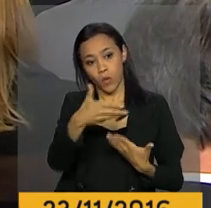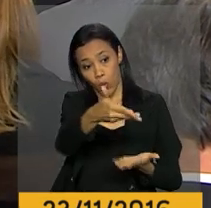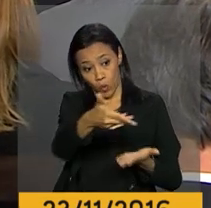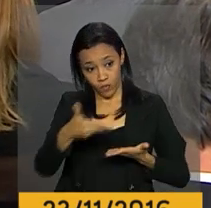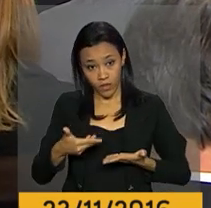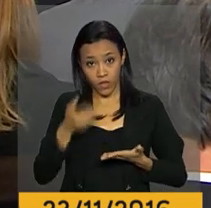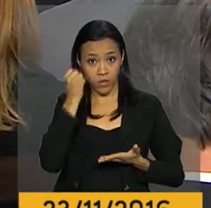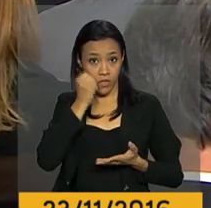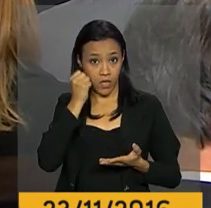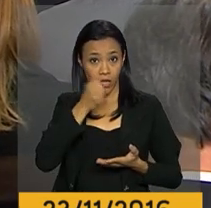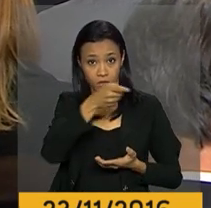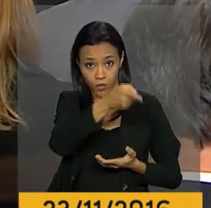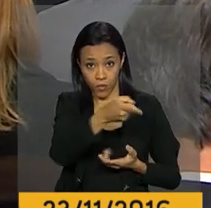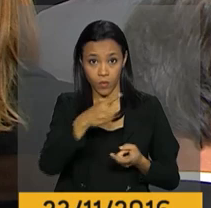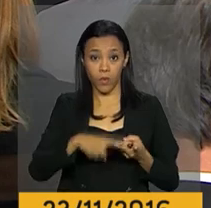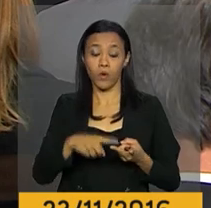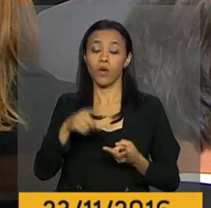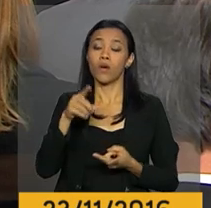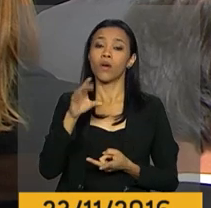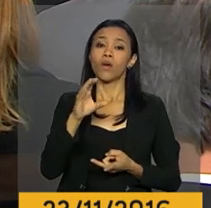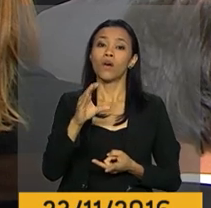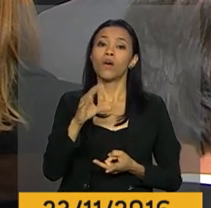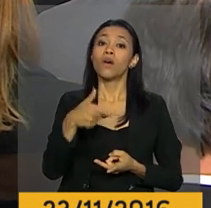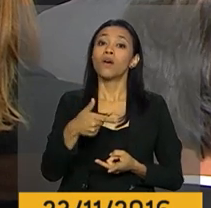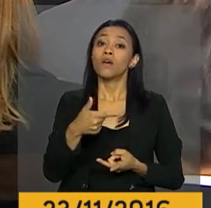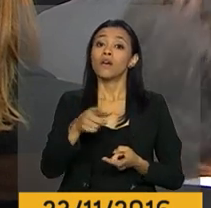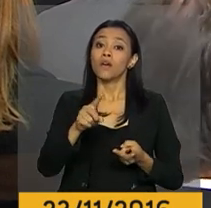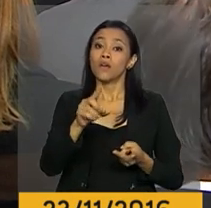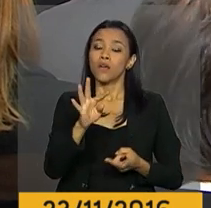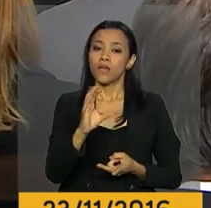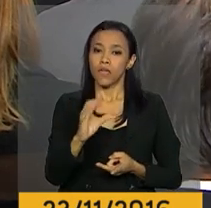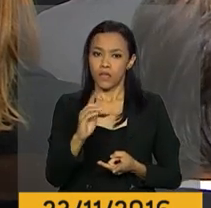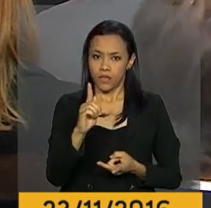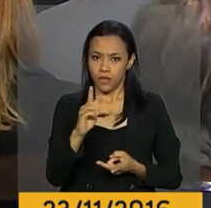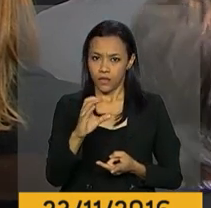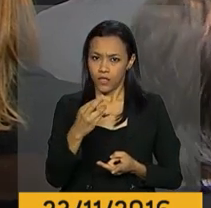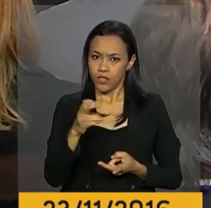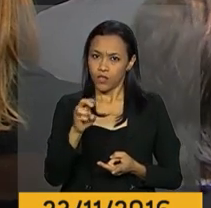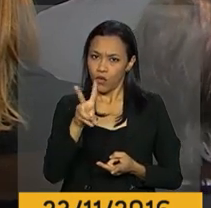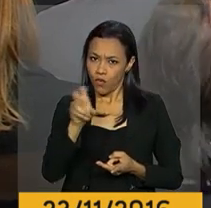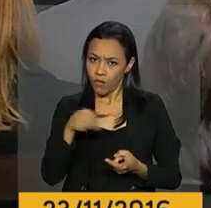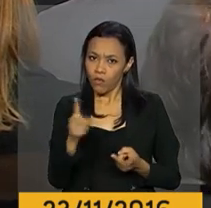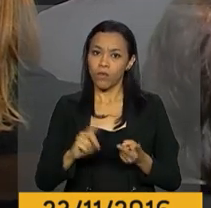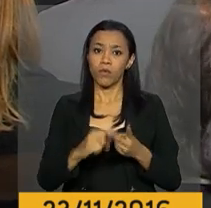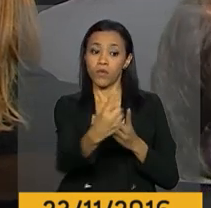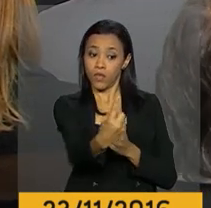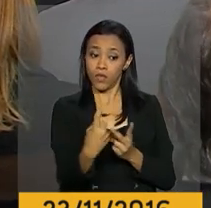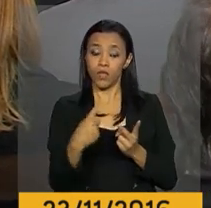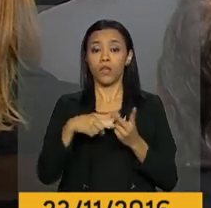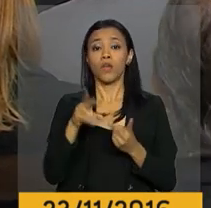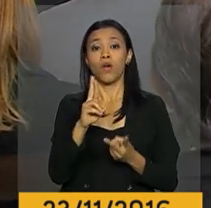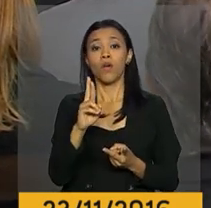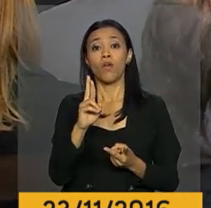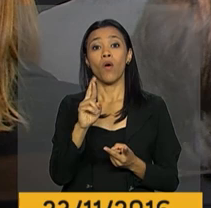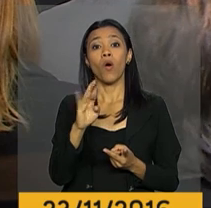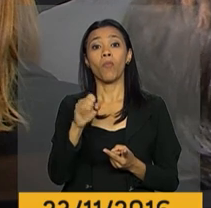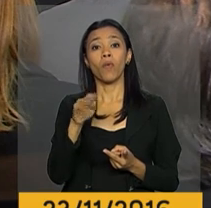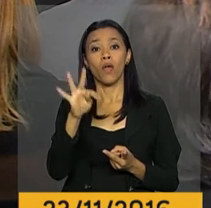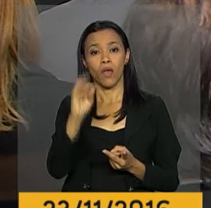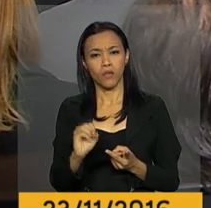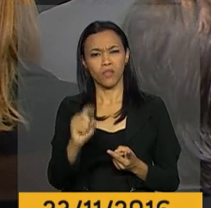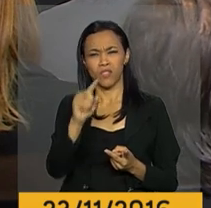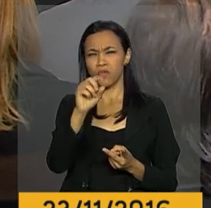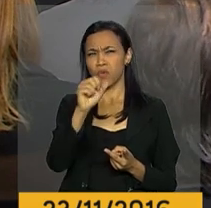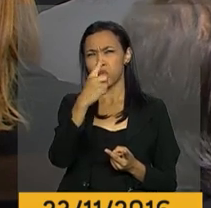cristóvão e o roberto freire para uma conversa no gabinete e disse olha isto foi assim uma semana dez dias